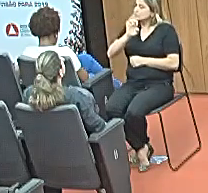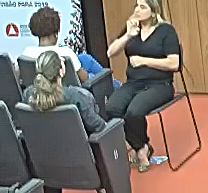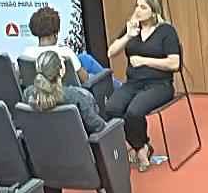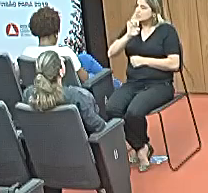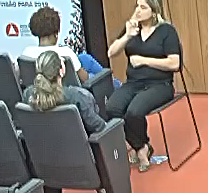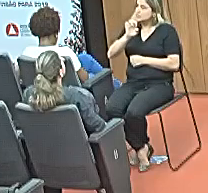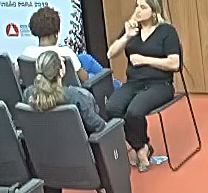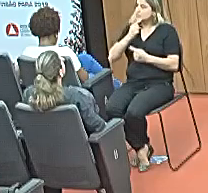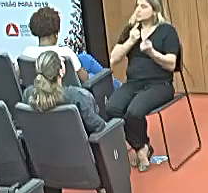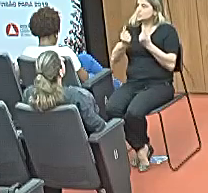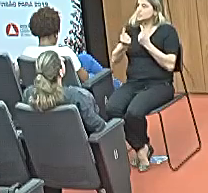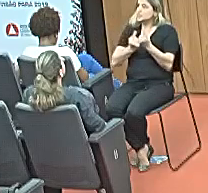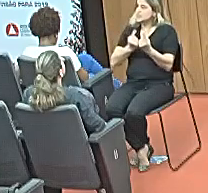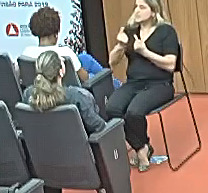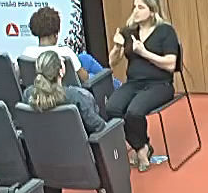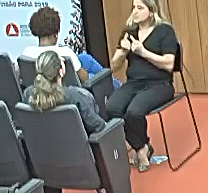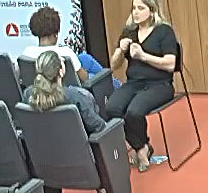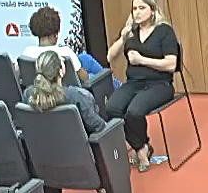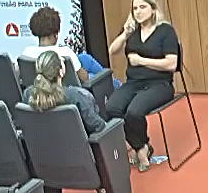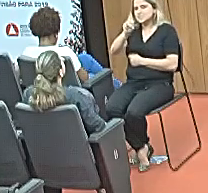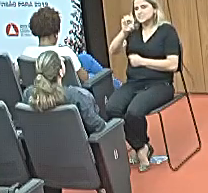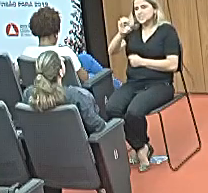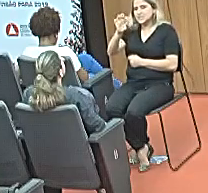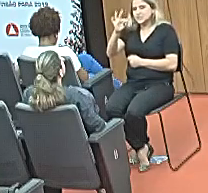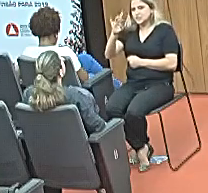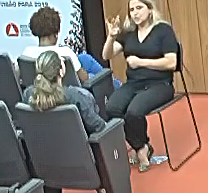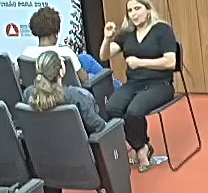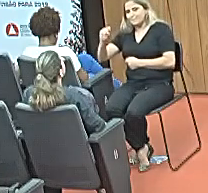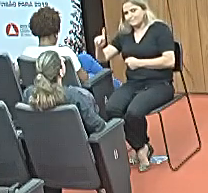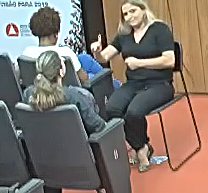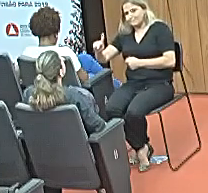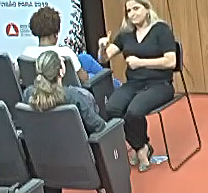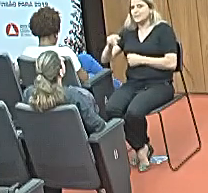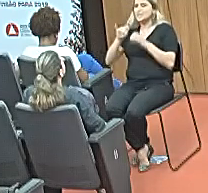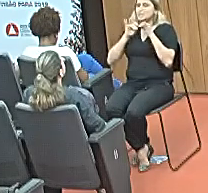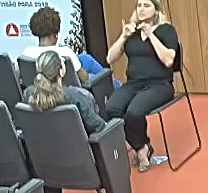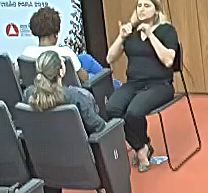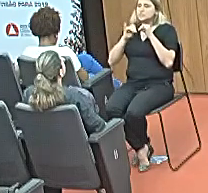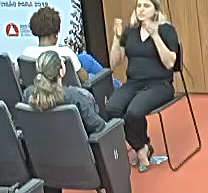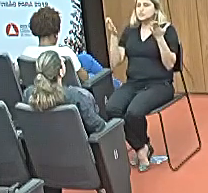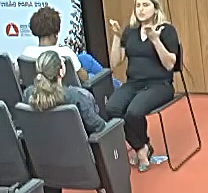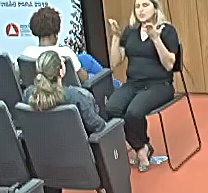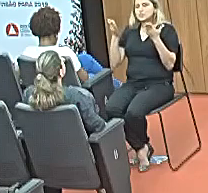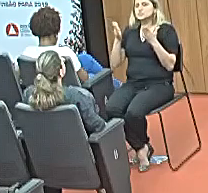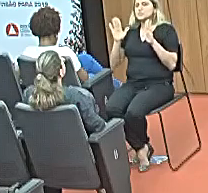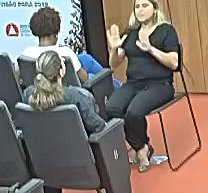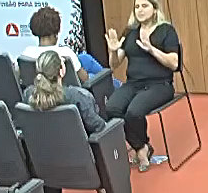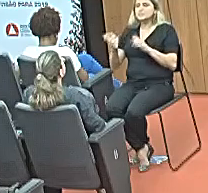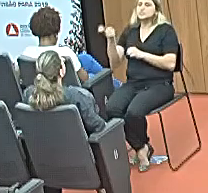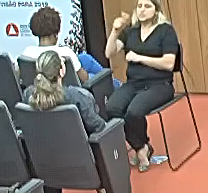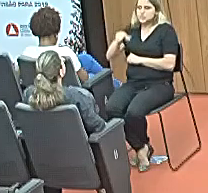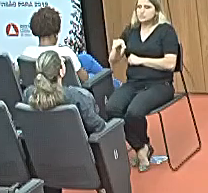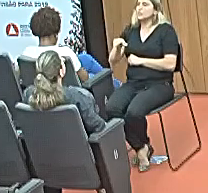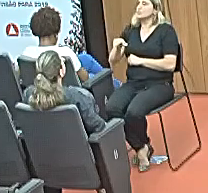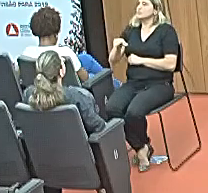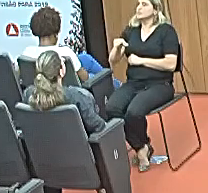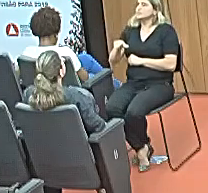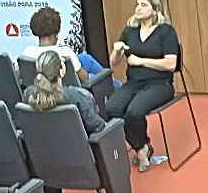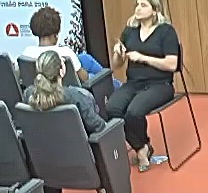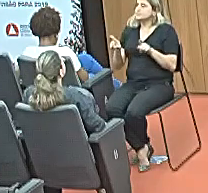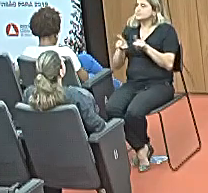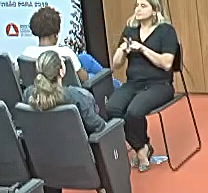públicas setop acho que já foi até diz dito aqui mas está se alimentando e também no texto pela agência